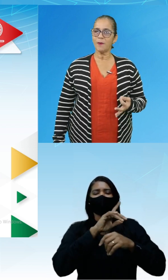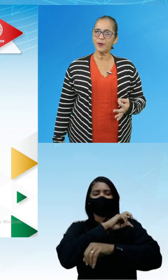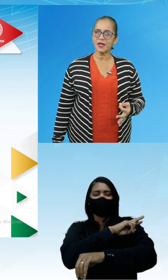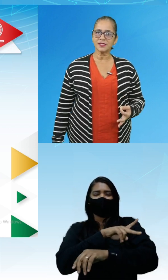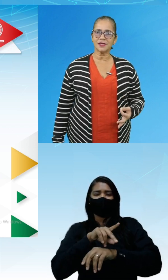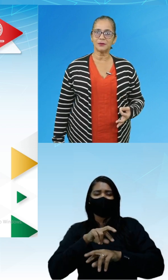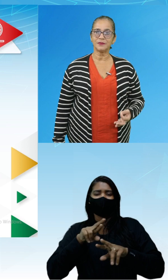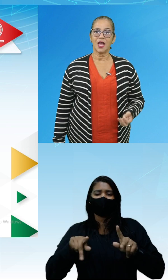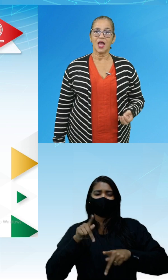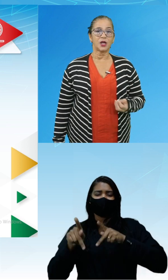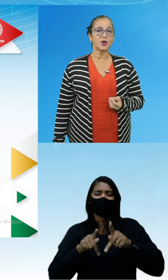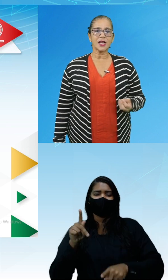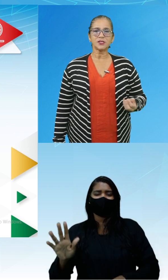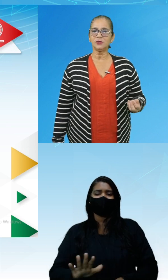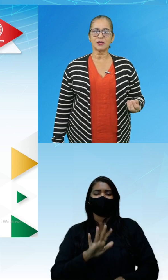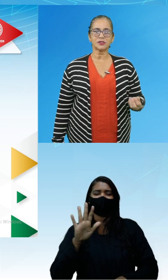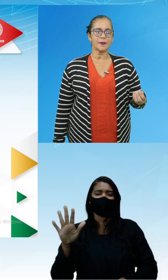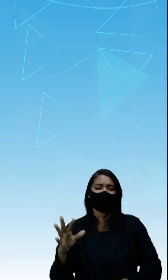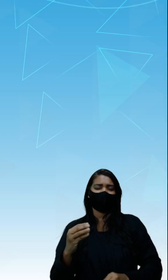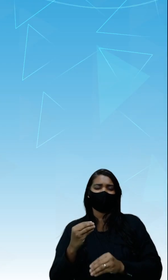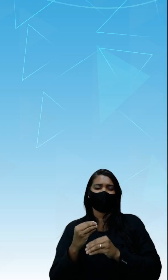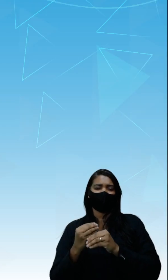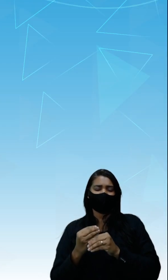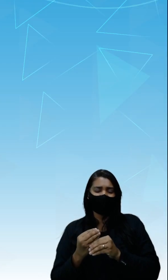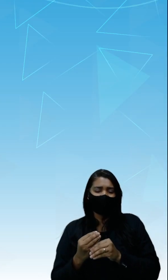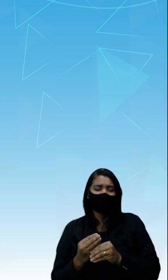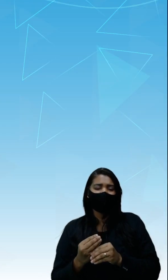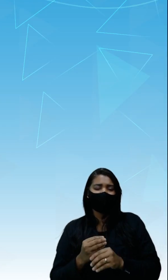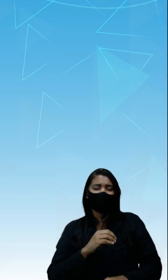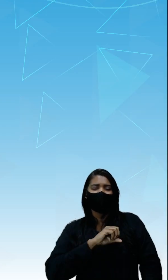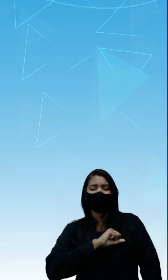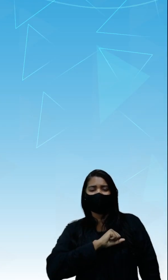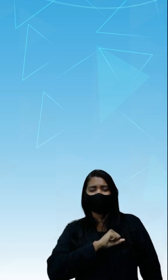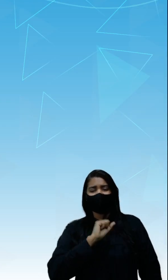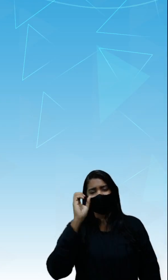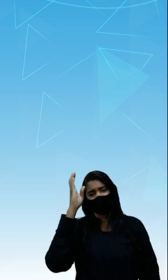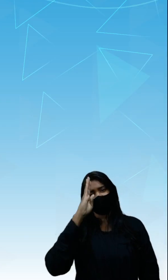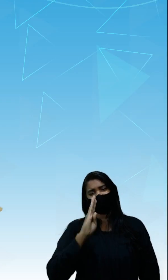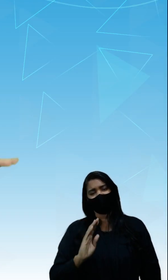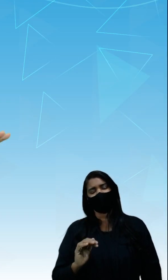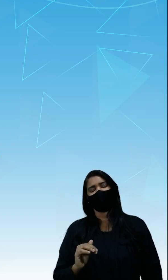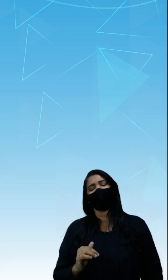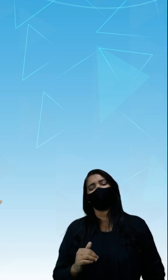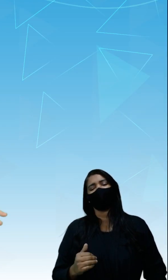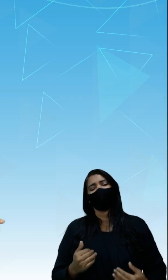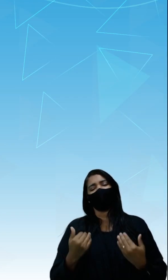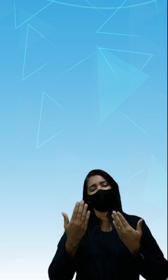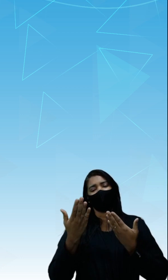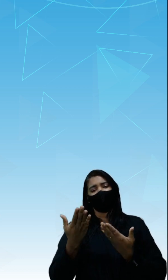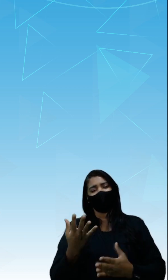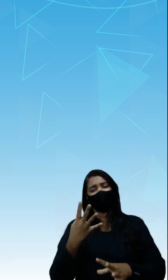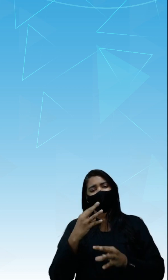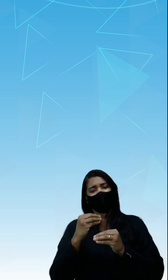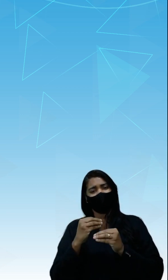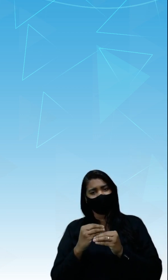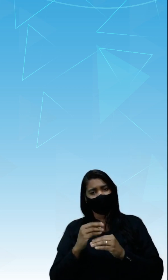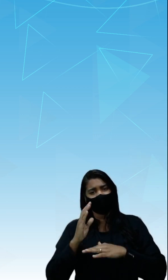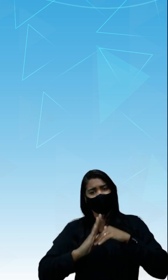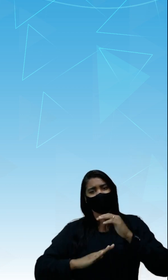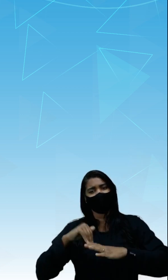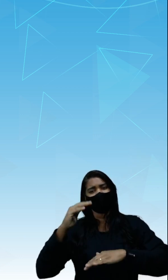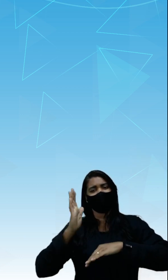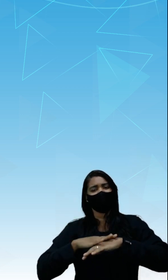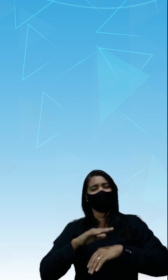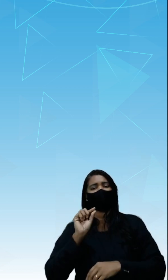sua população. No caso do nosso amado e querido Brasil, sabe como eu sou nacionalista, né? A formação populacional advém